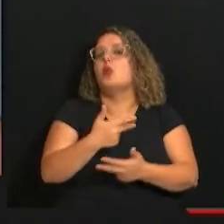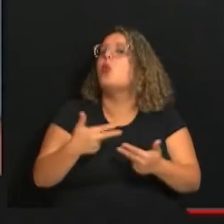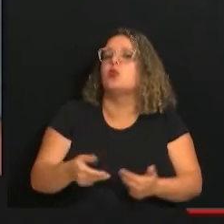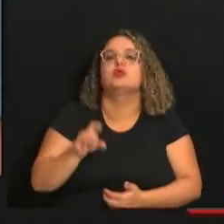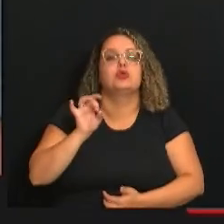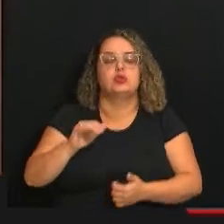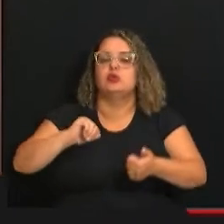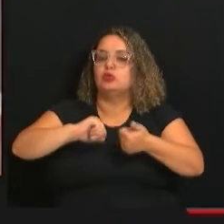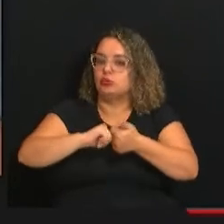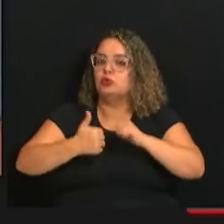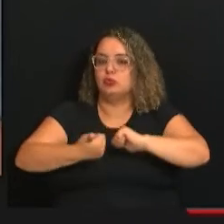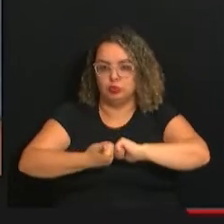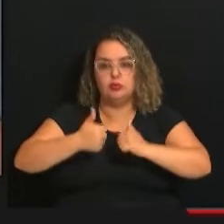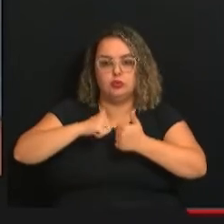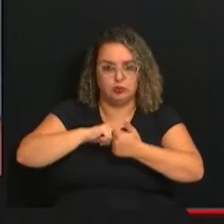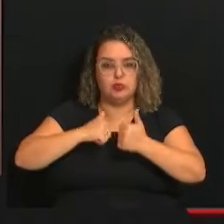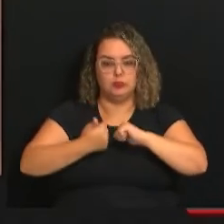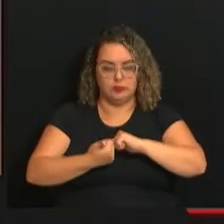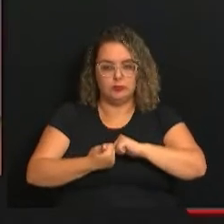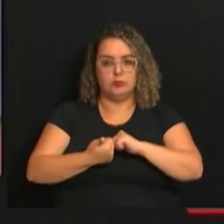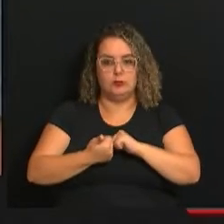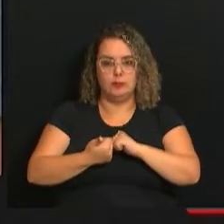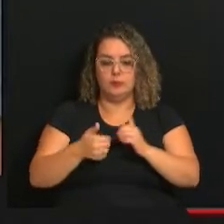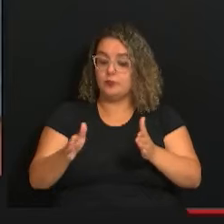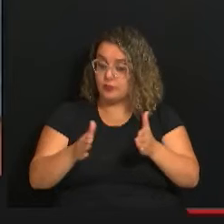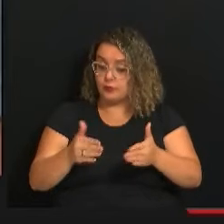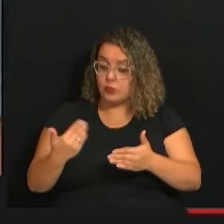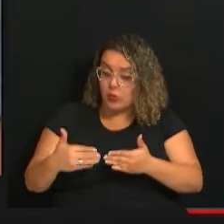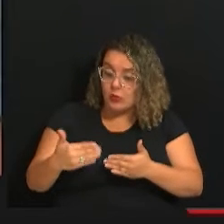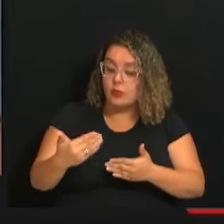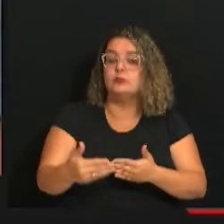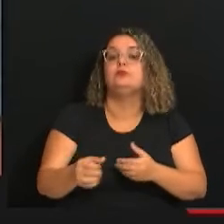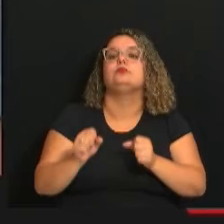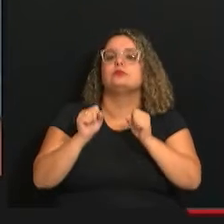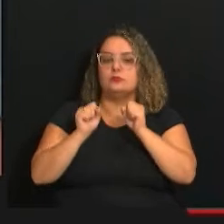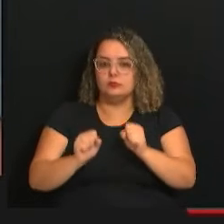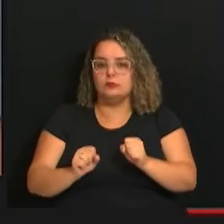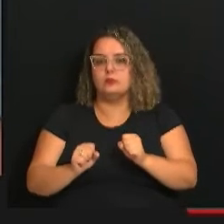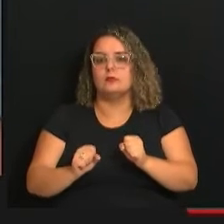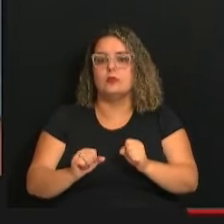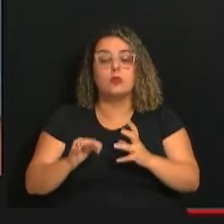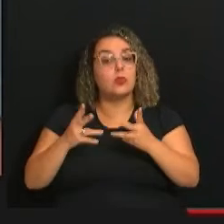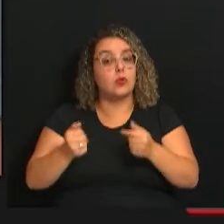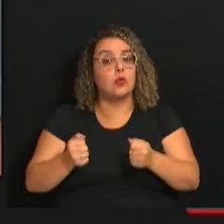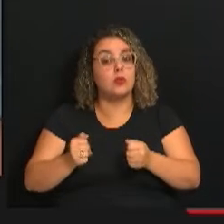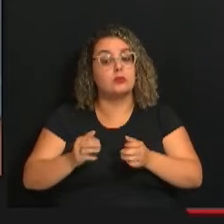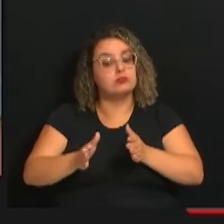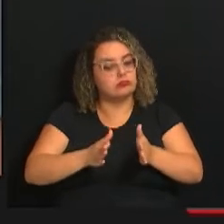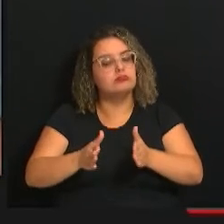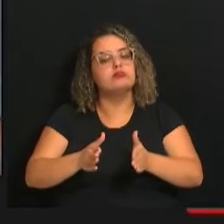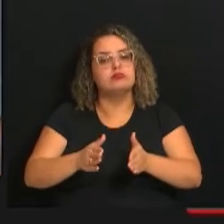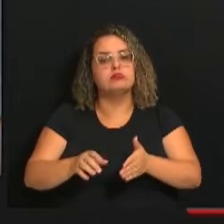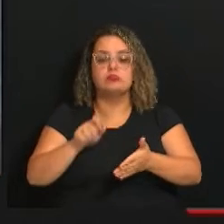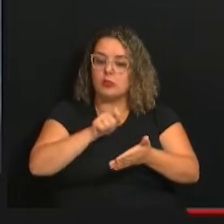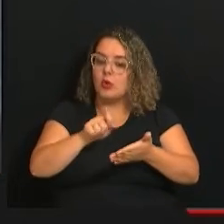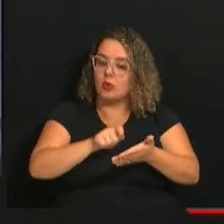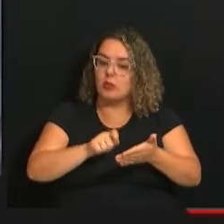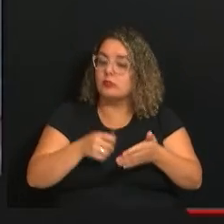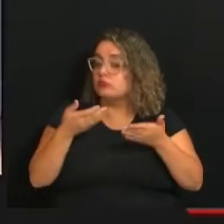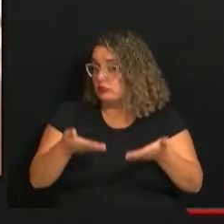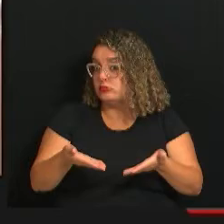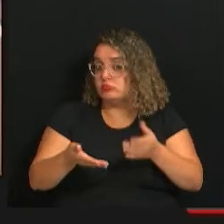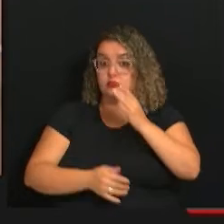E um caso de bipolaridade eu escrevi depois que eu me recuperei, né? Então foi lá